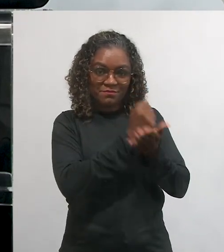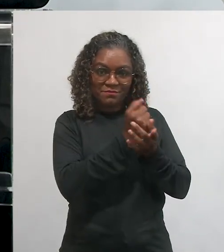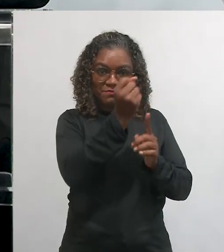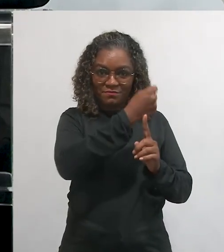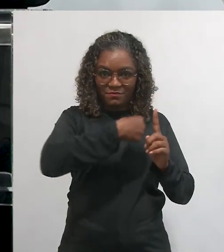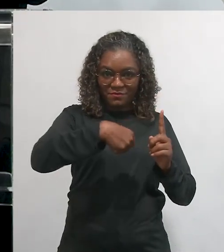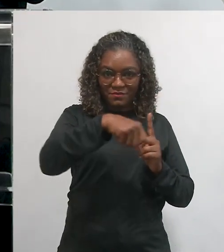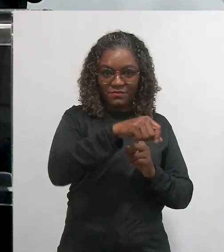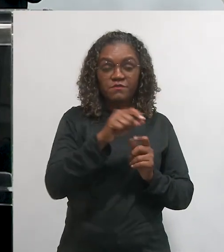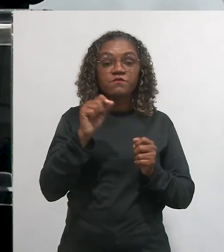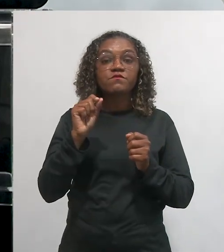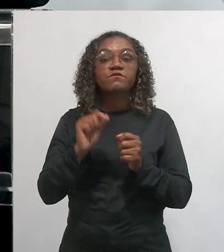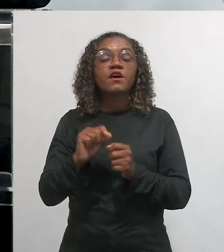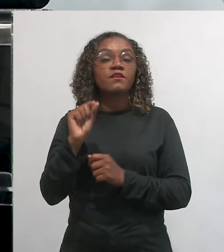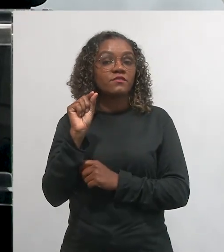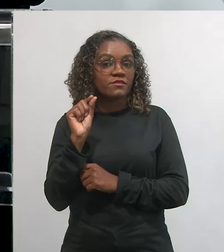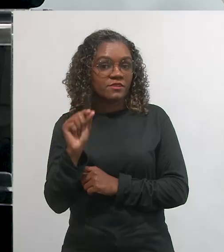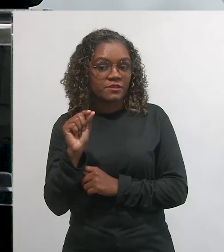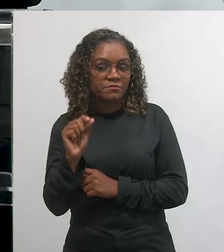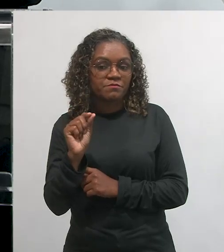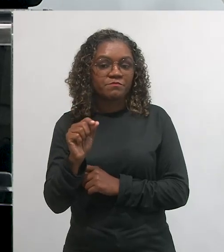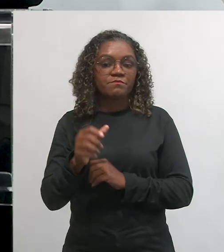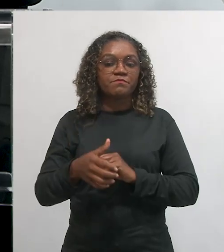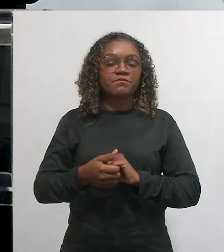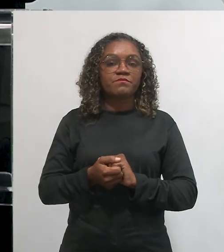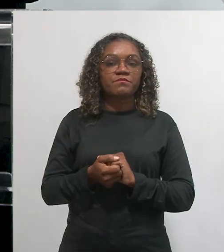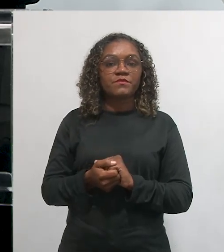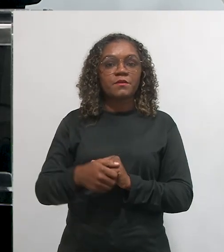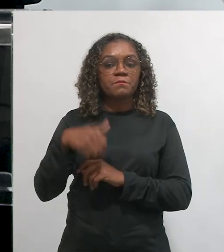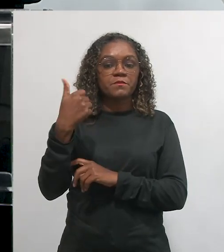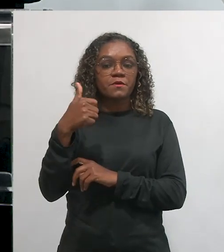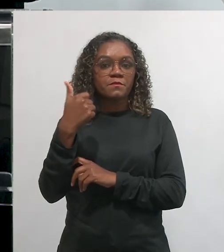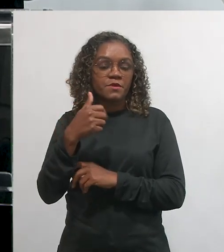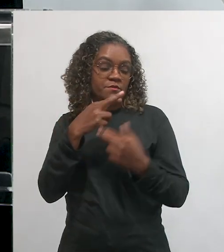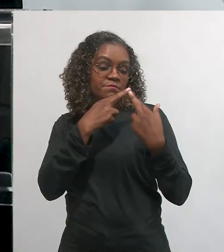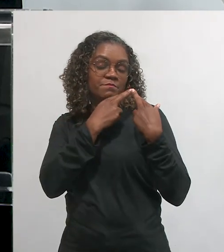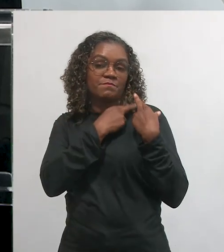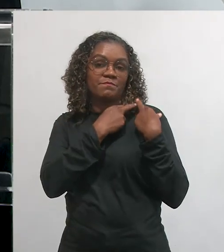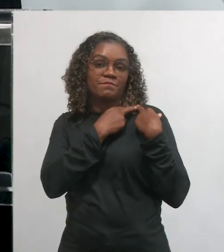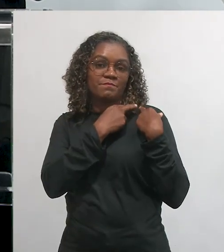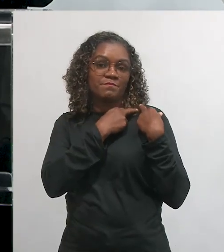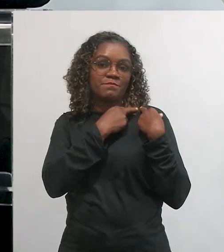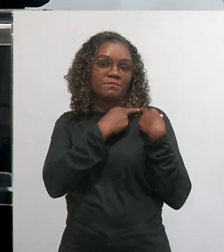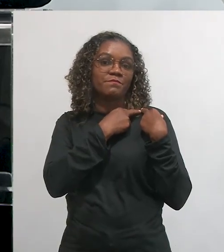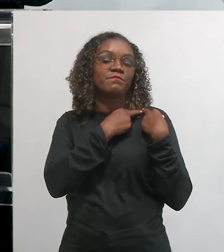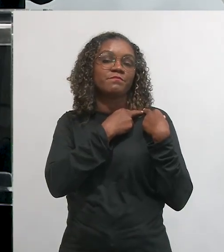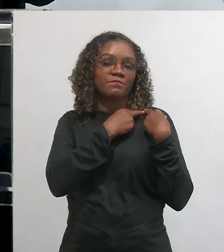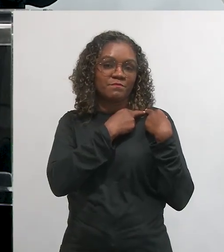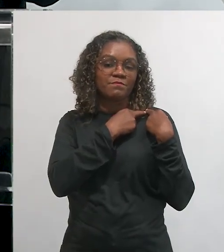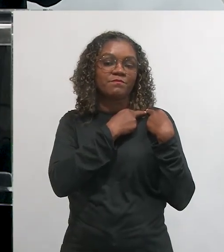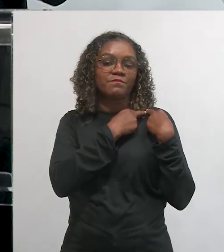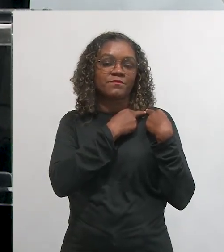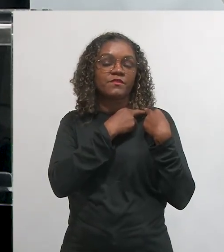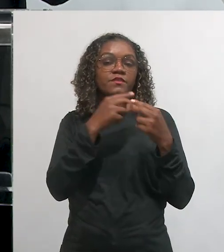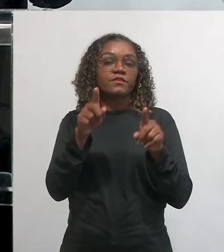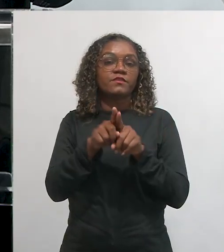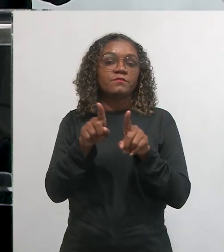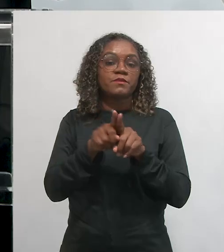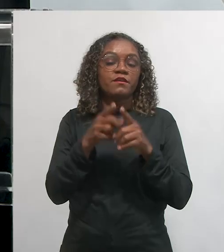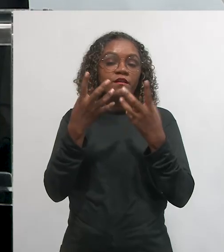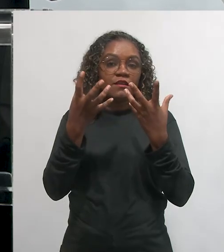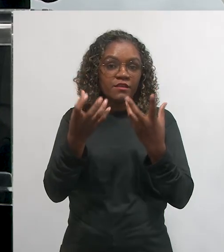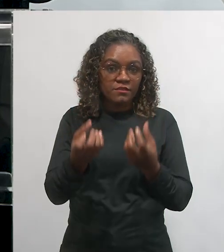primeiras responsabilidades e assumimos o dever de